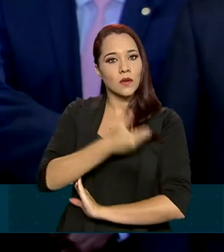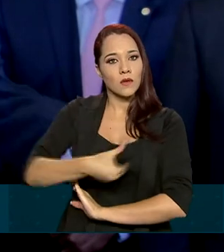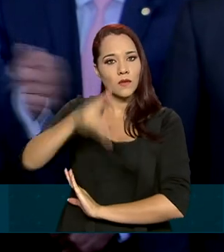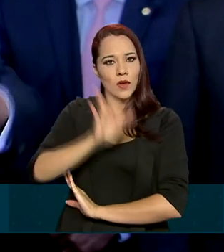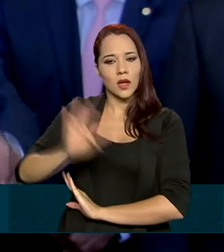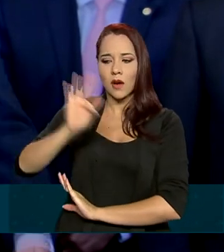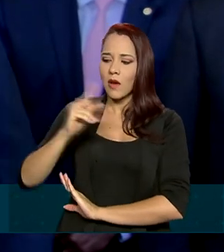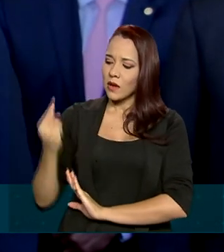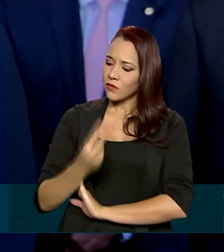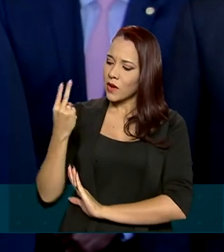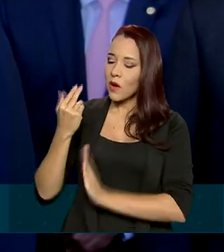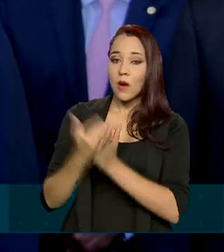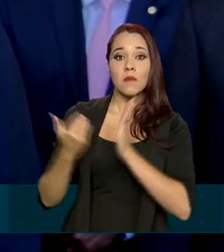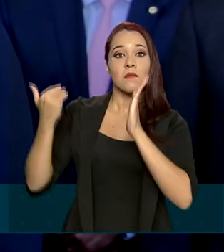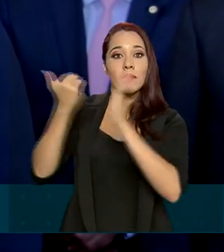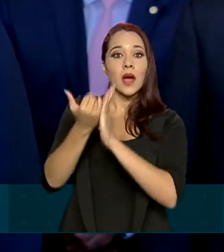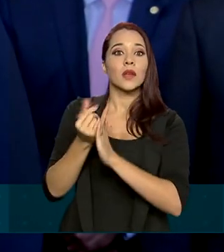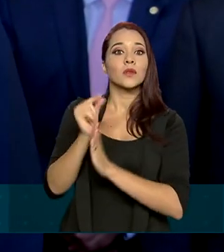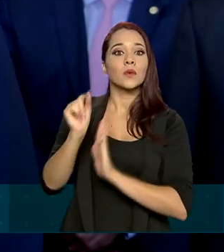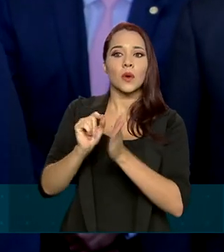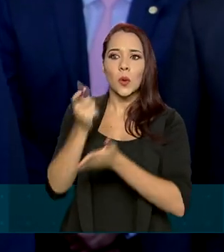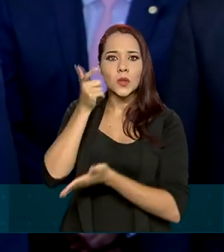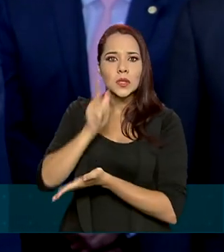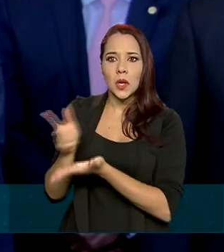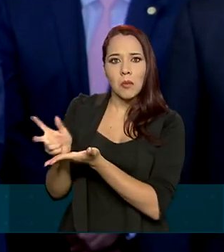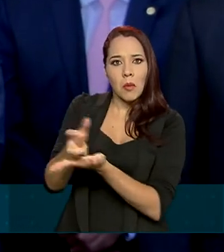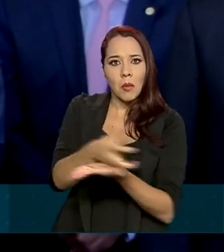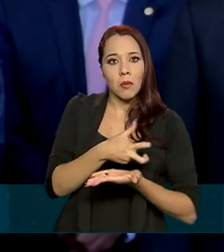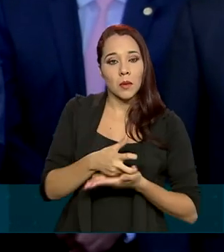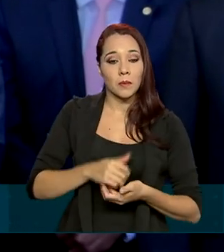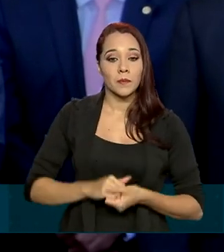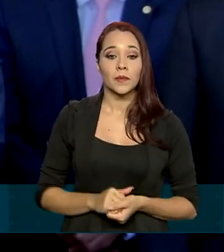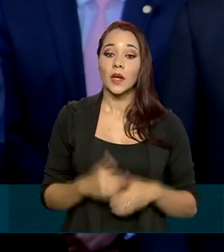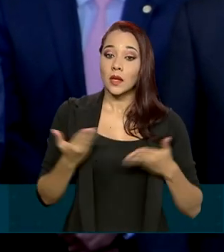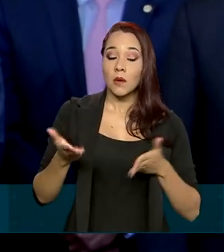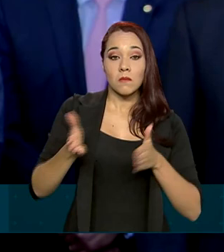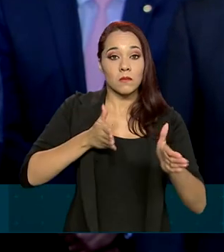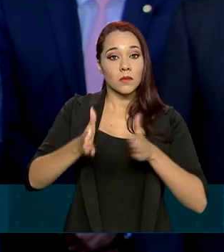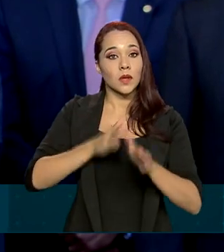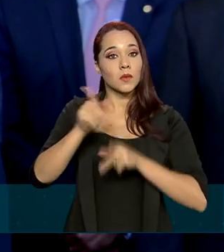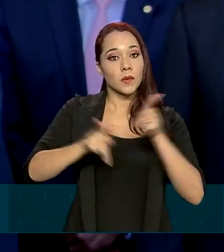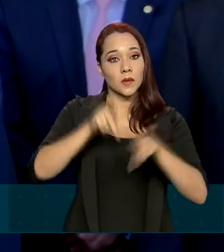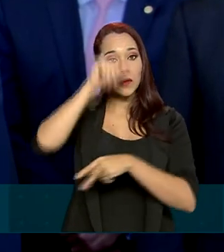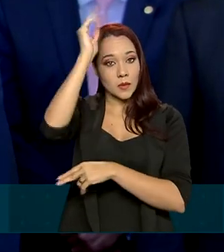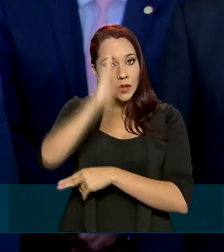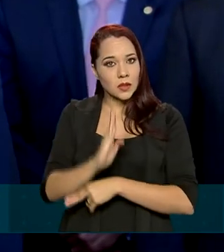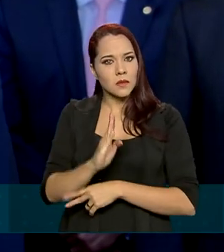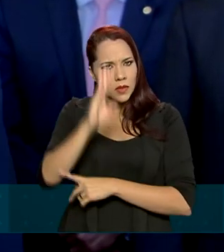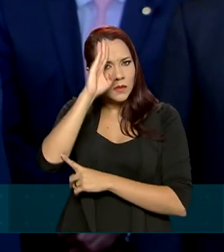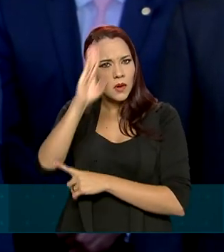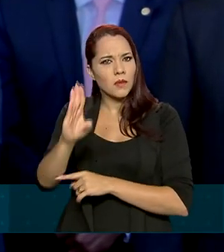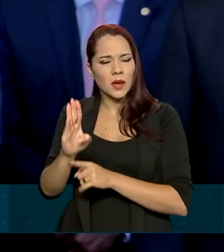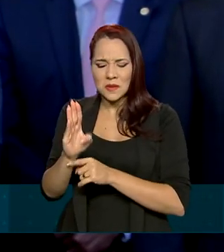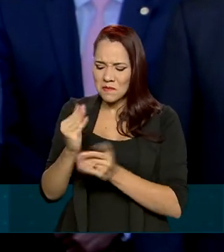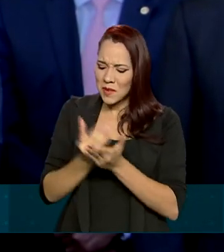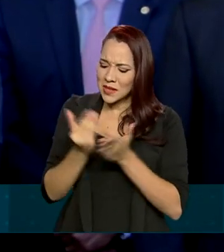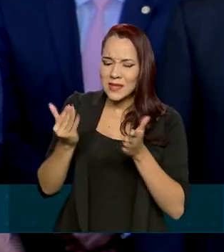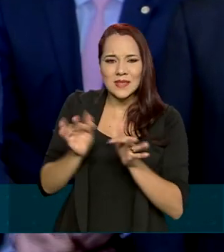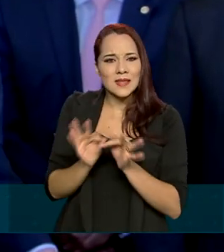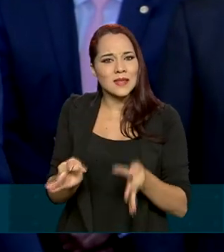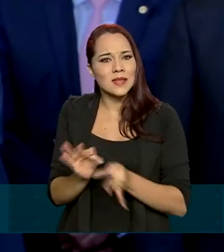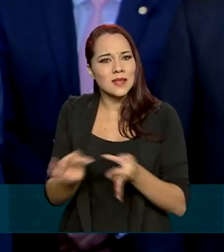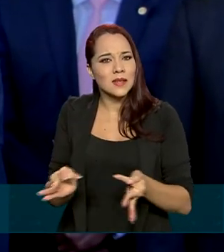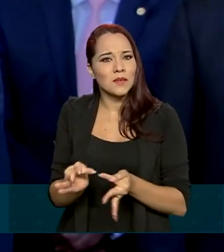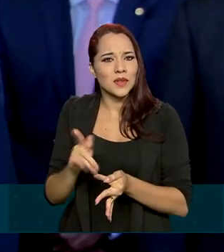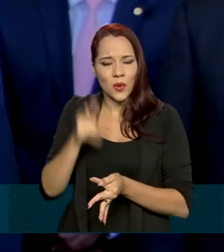até maior do que a sua queda de arrecadação. Então, no momento em que a população brasileira, principalmente aquele mais simples, que